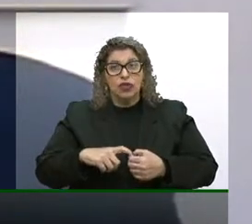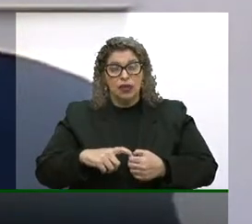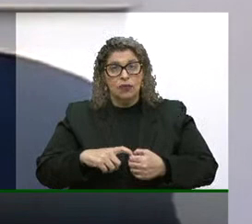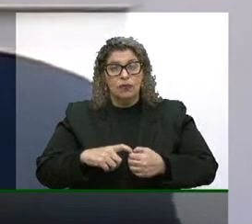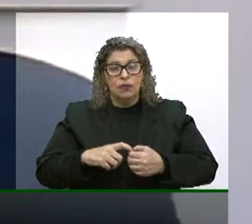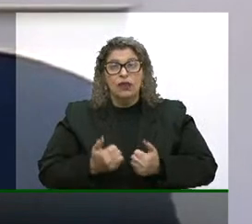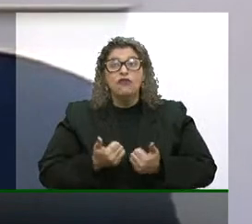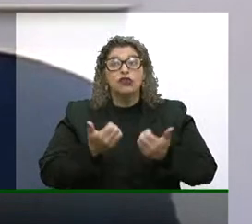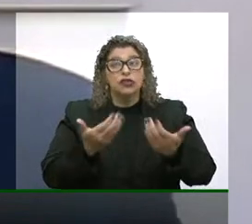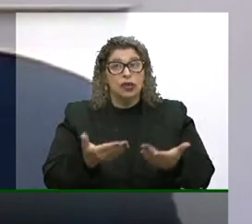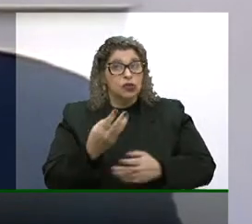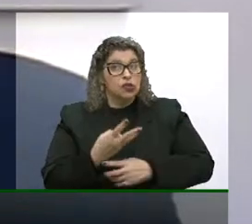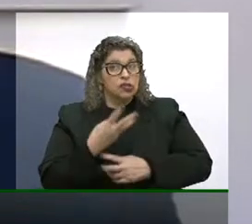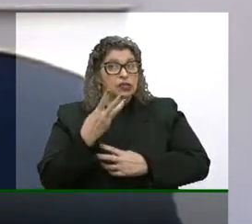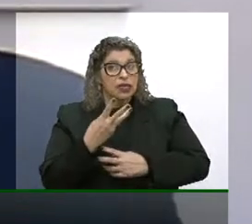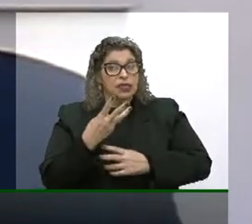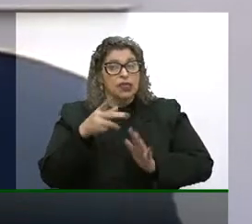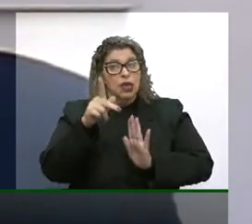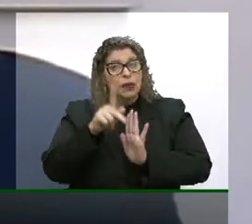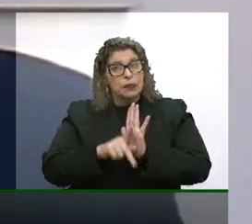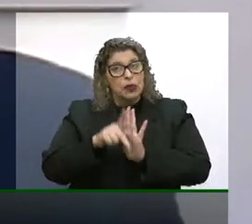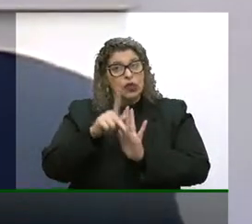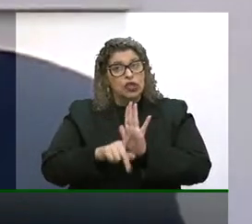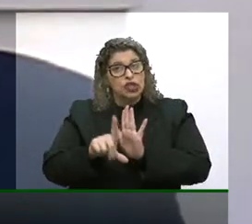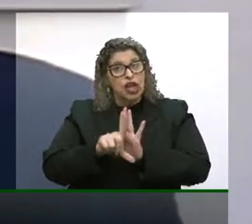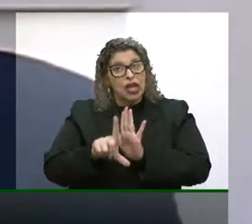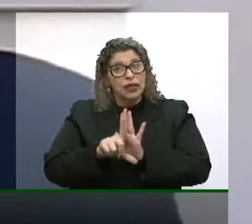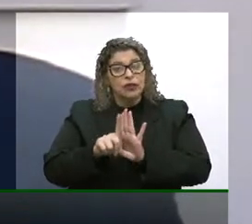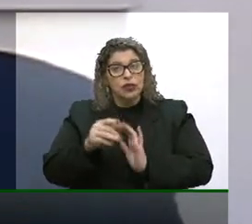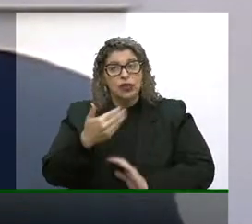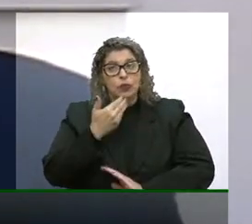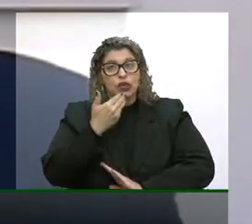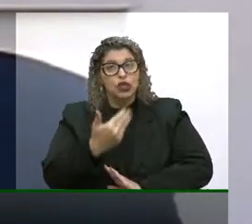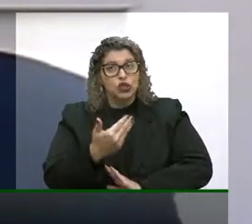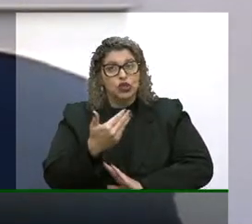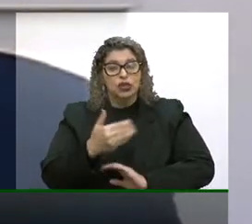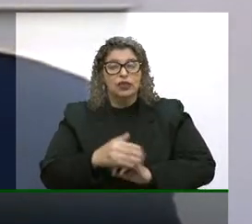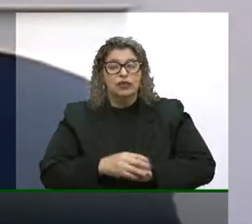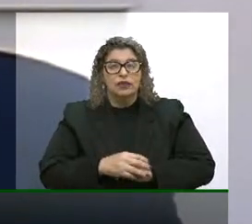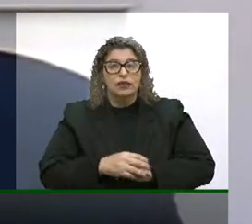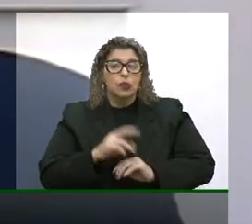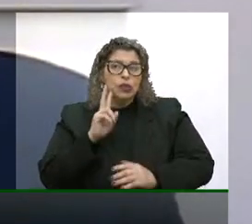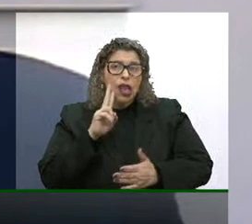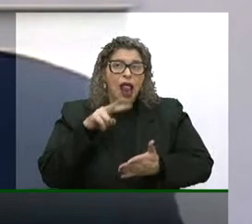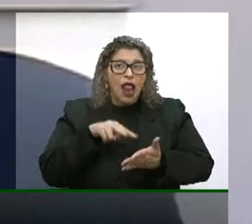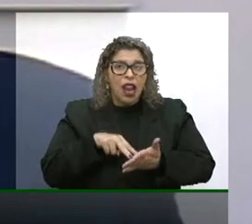Excelência se eu poderia fazer a leitura desse requerimento.